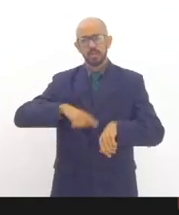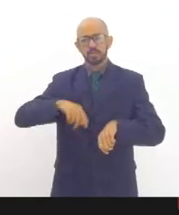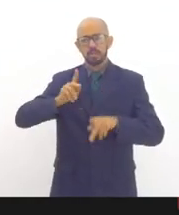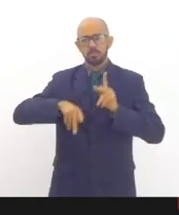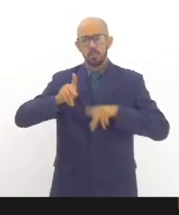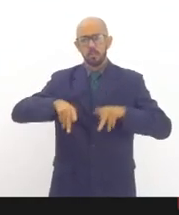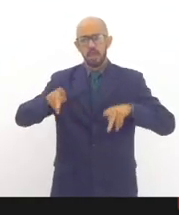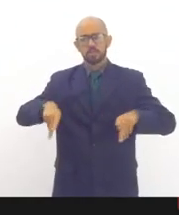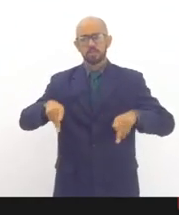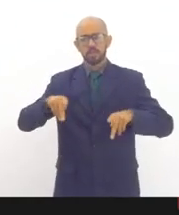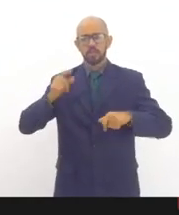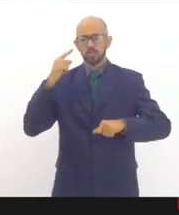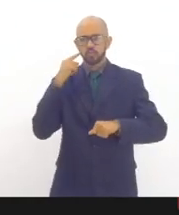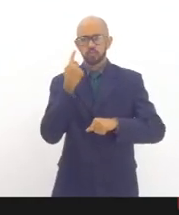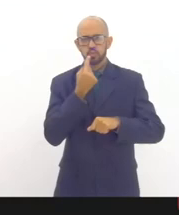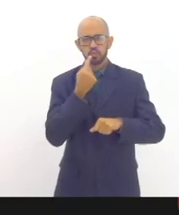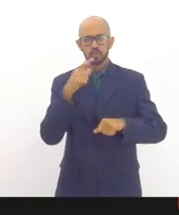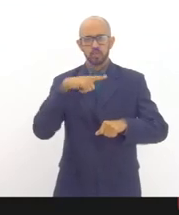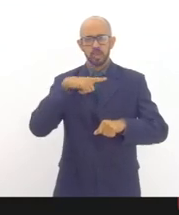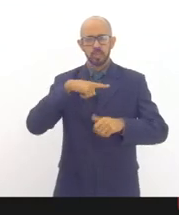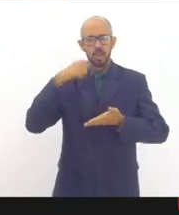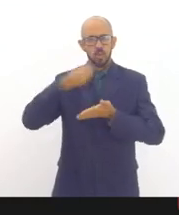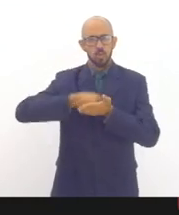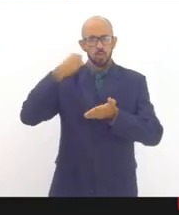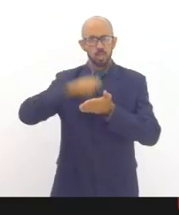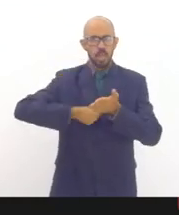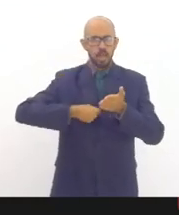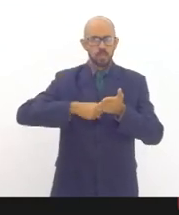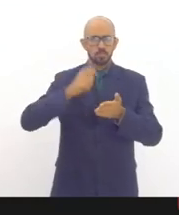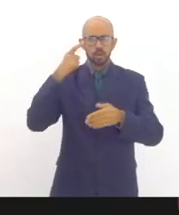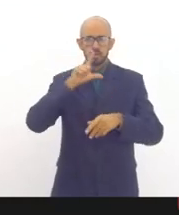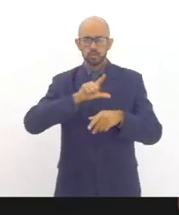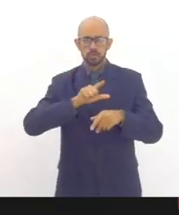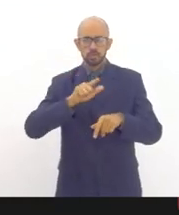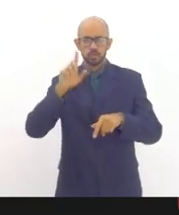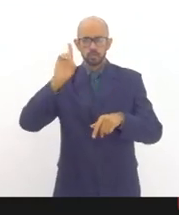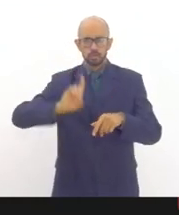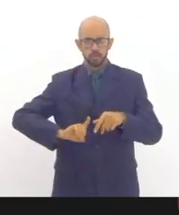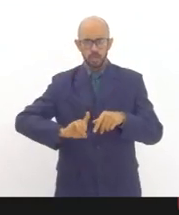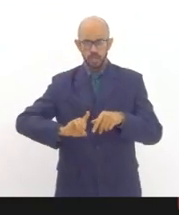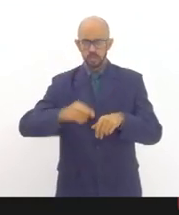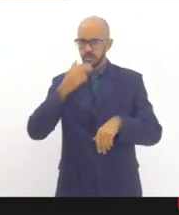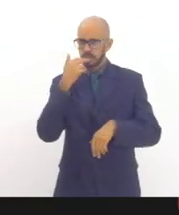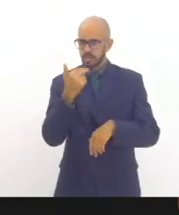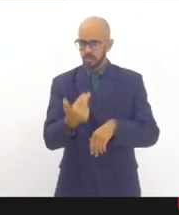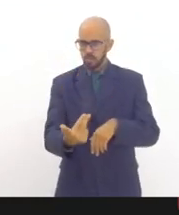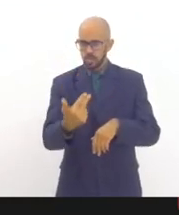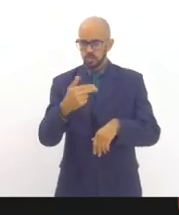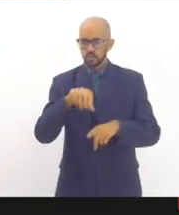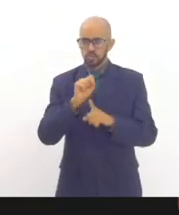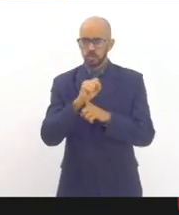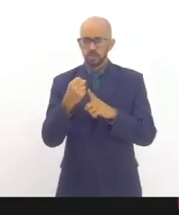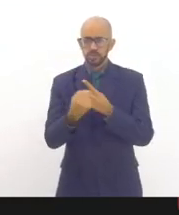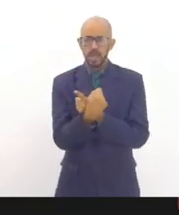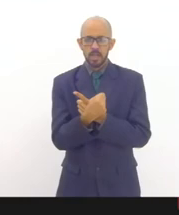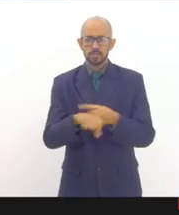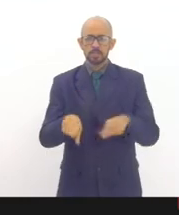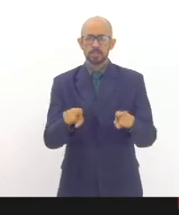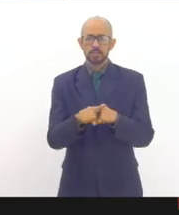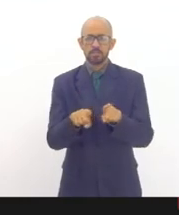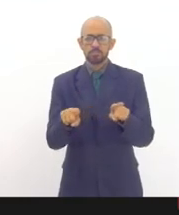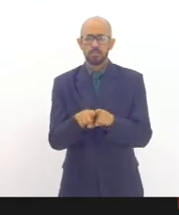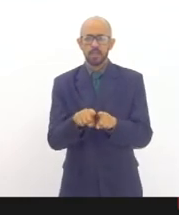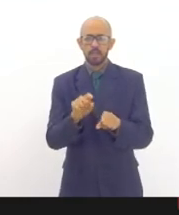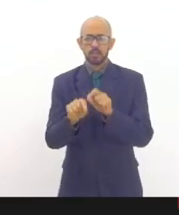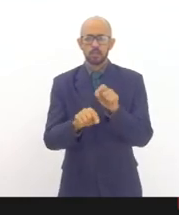as populações surdas, elas têm lutado bastante pelos seus direitos linguísticos e sociais, e